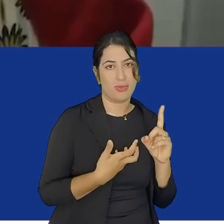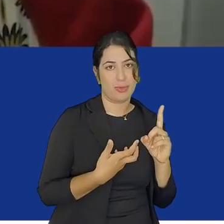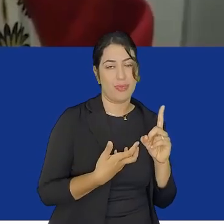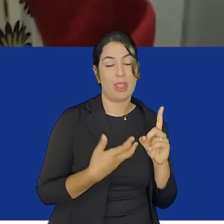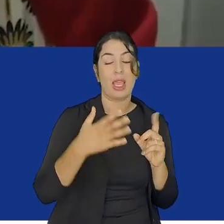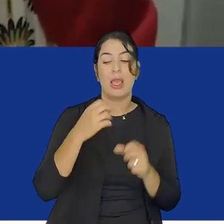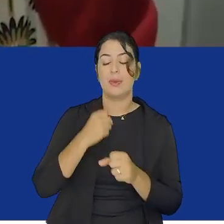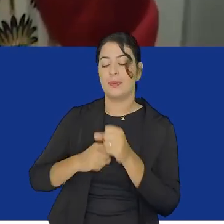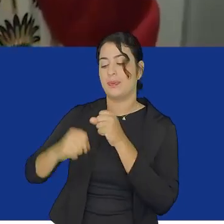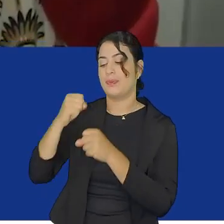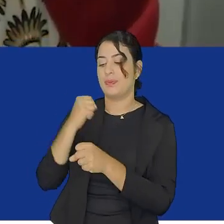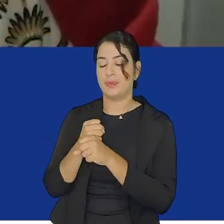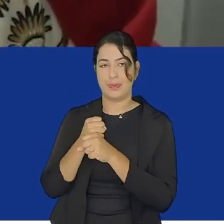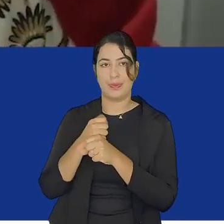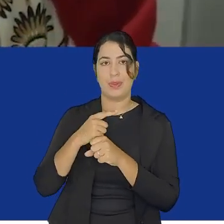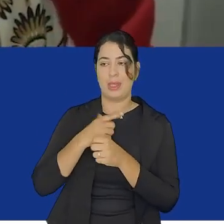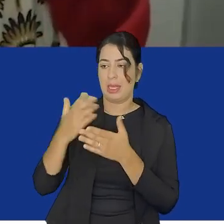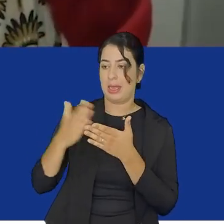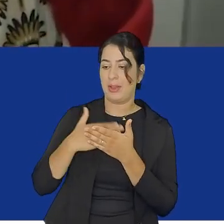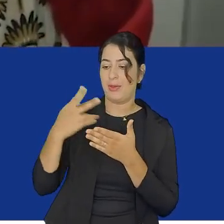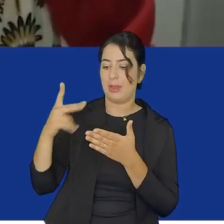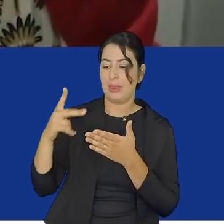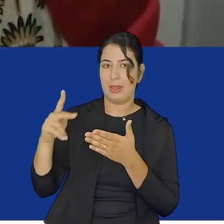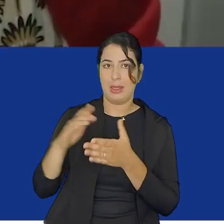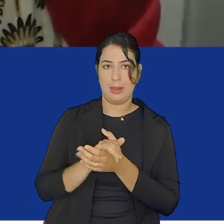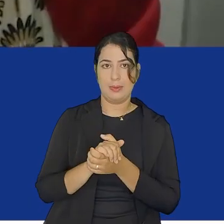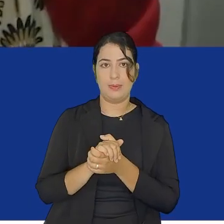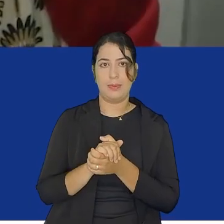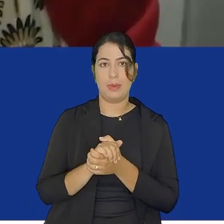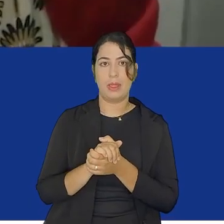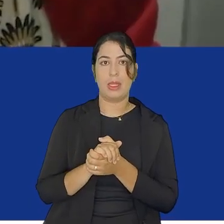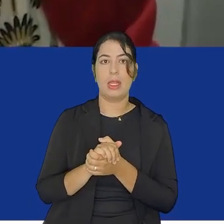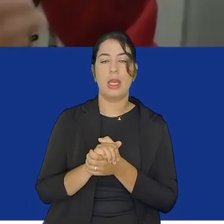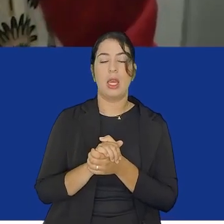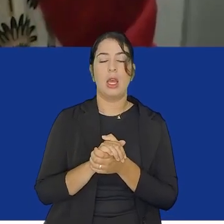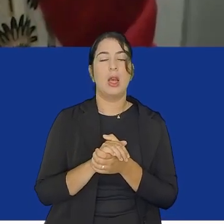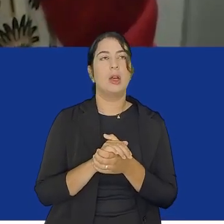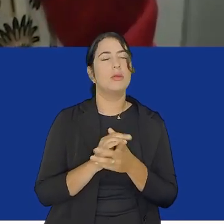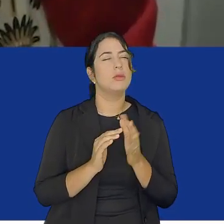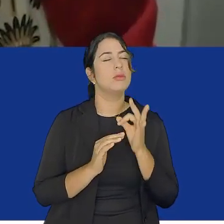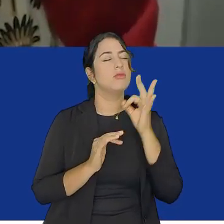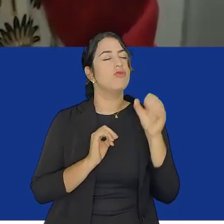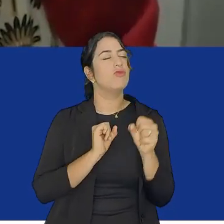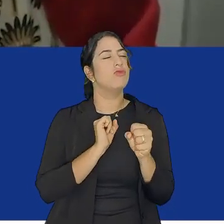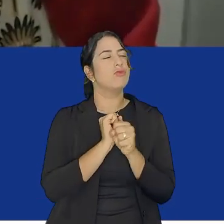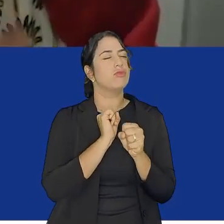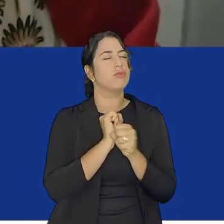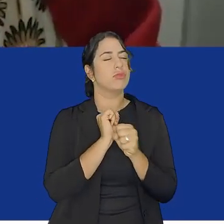passado eu recebi o livro dele, Espírito da Esperança, o espírito da